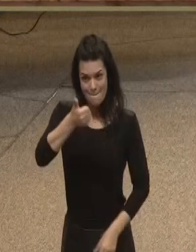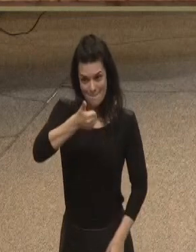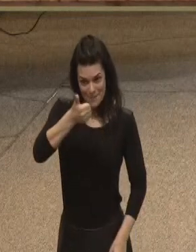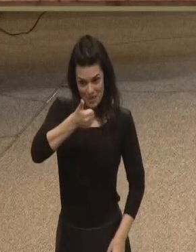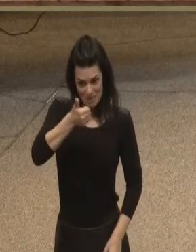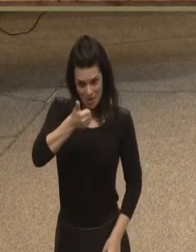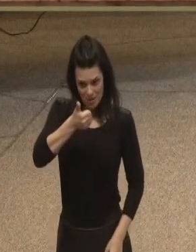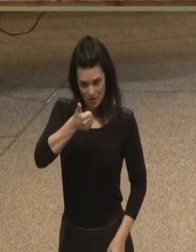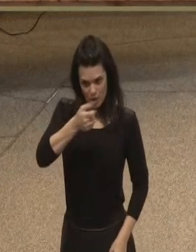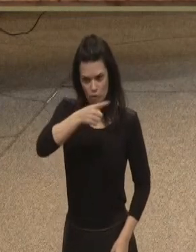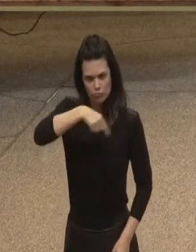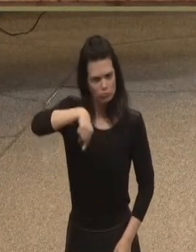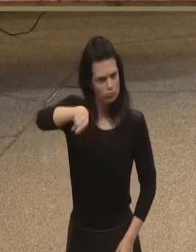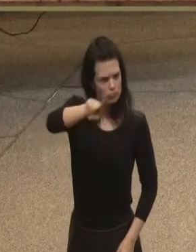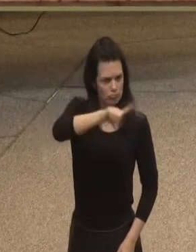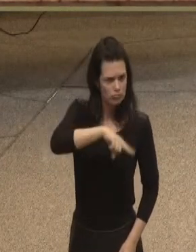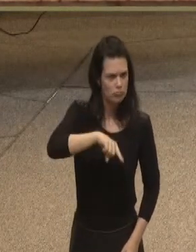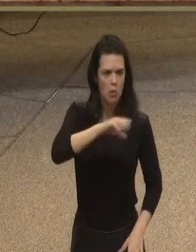vamos cantá-la